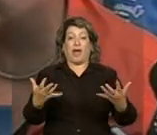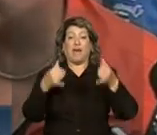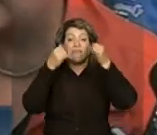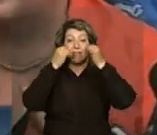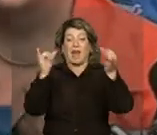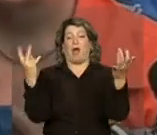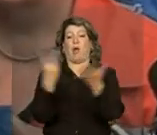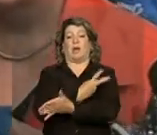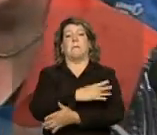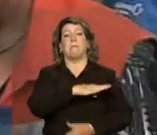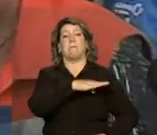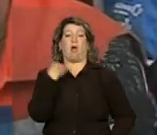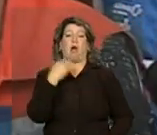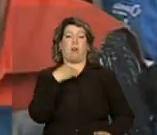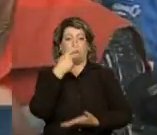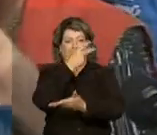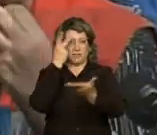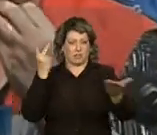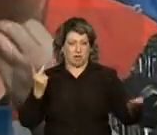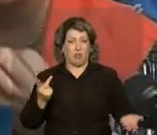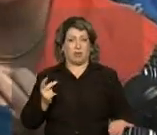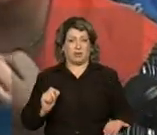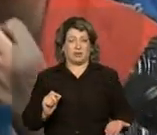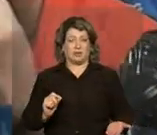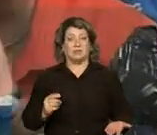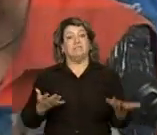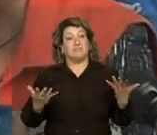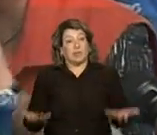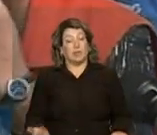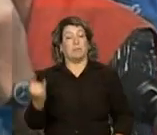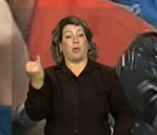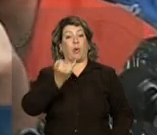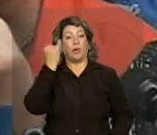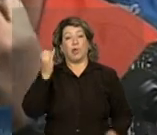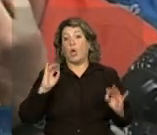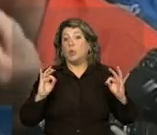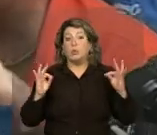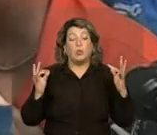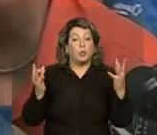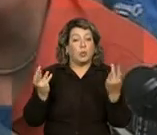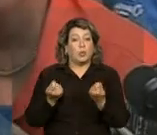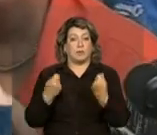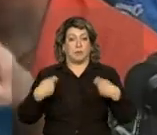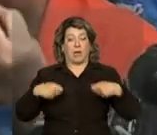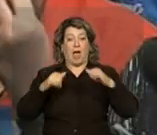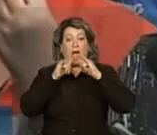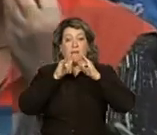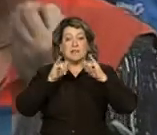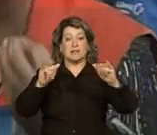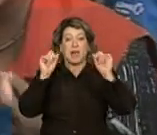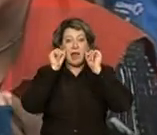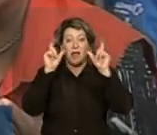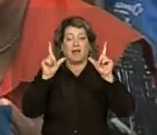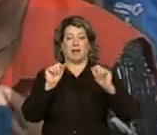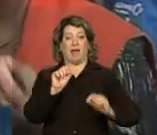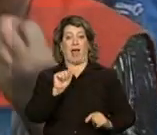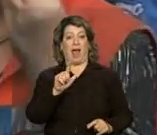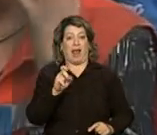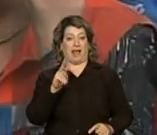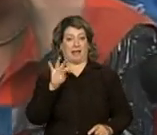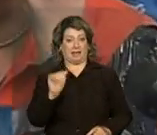mortes. E aí é importante todos os mecanismos de alerta, quais